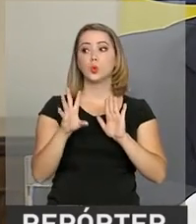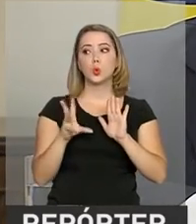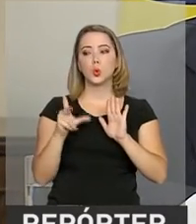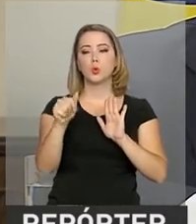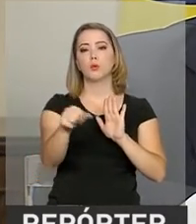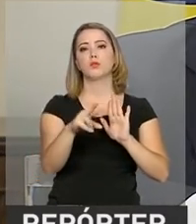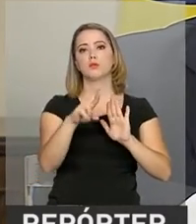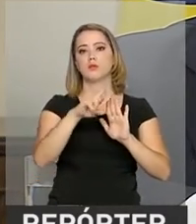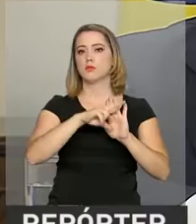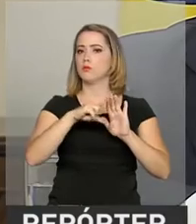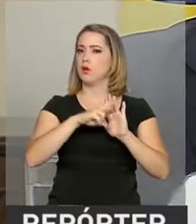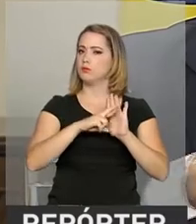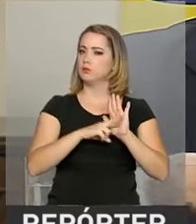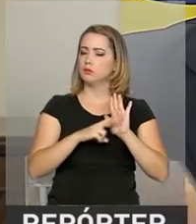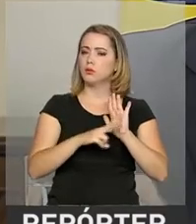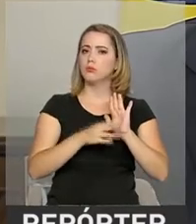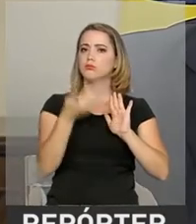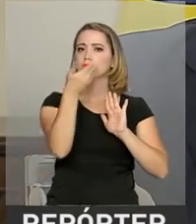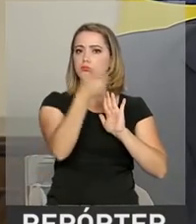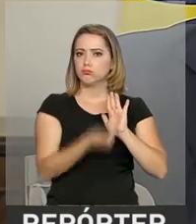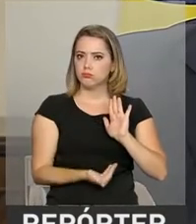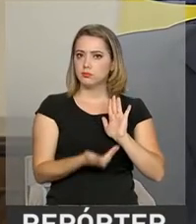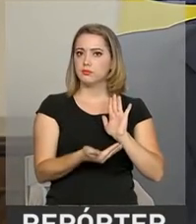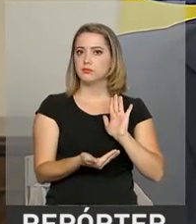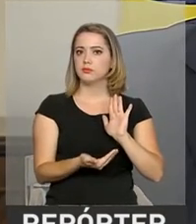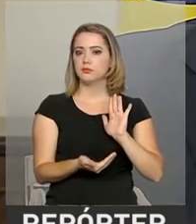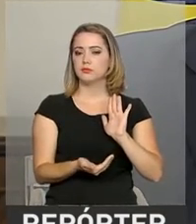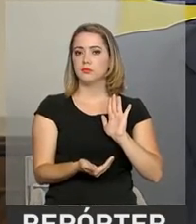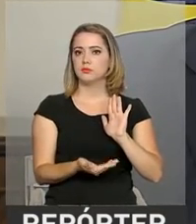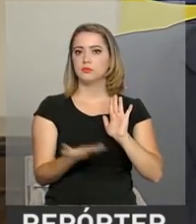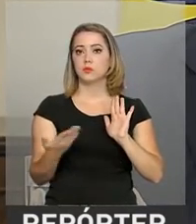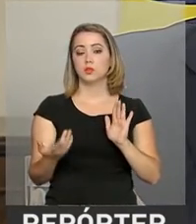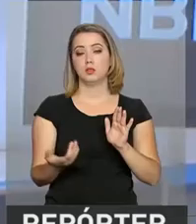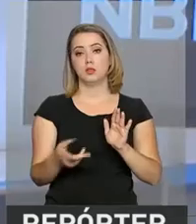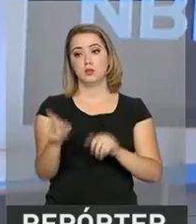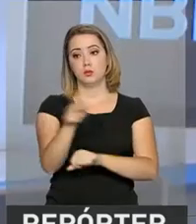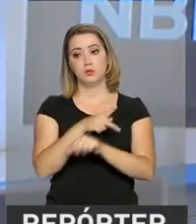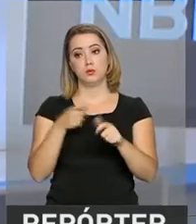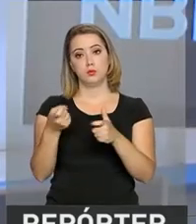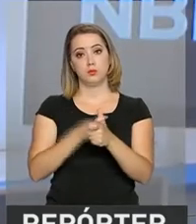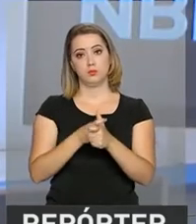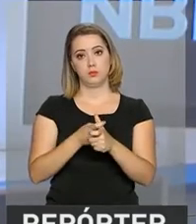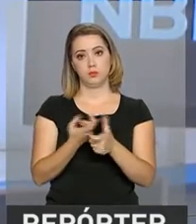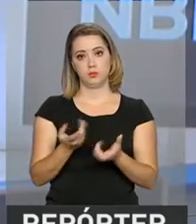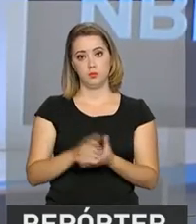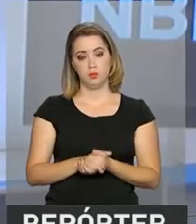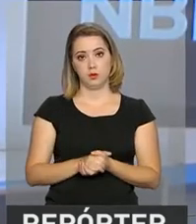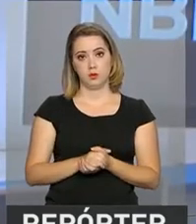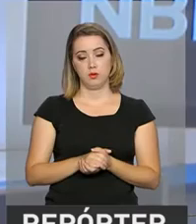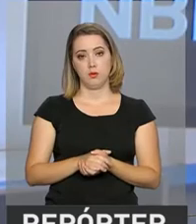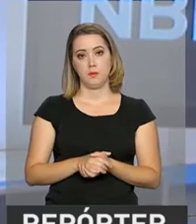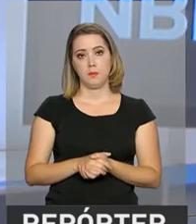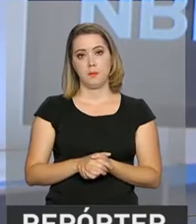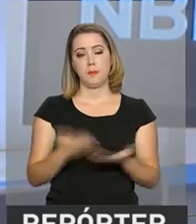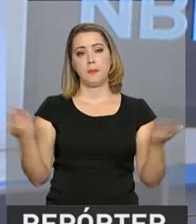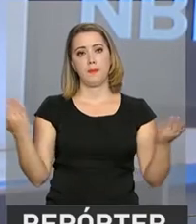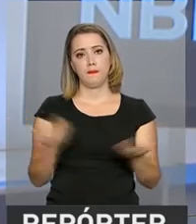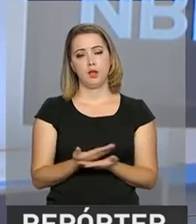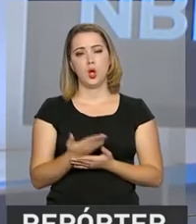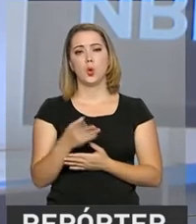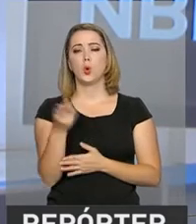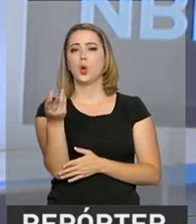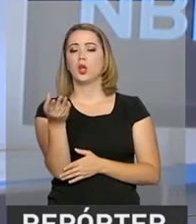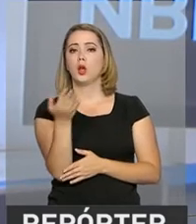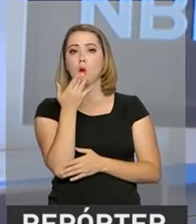que define o comportamento dos credores bandeira verde na conta de luz do mês de janeiro